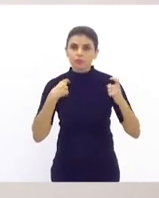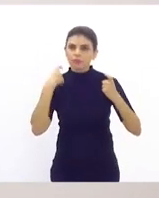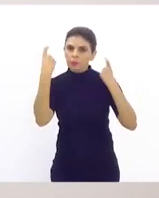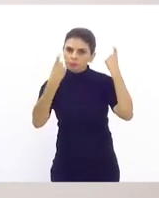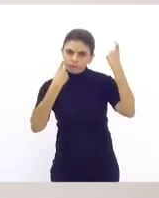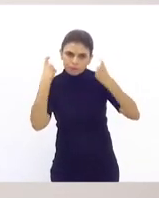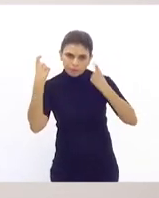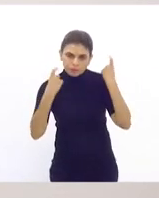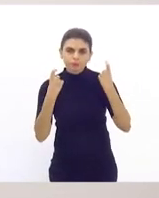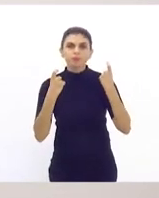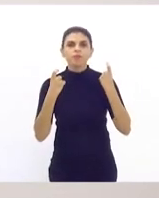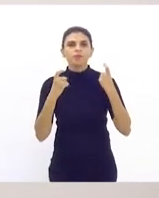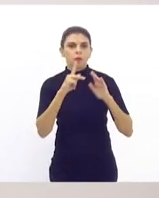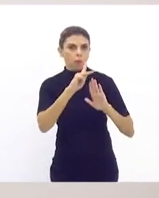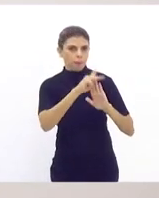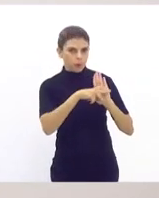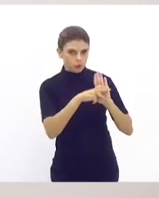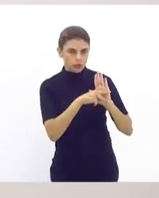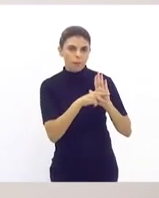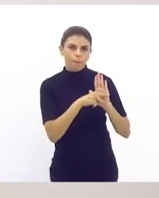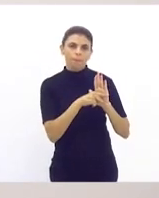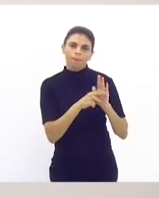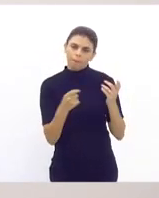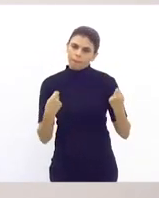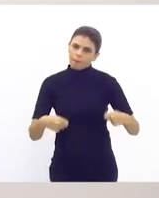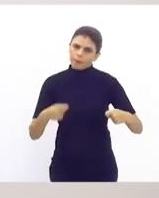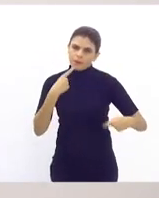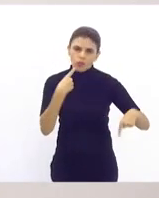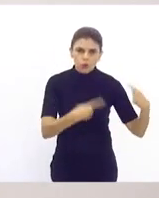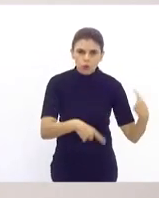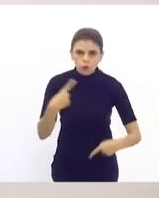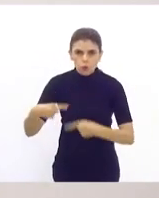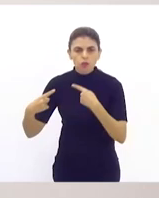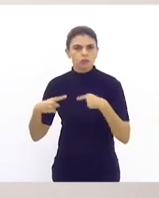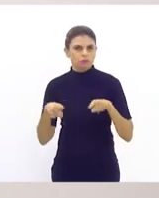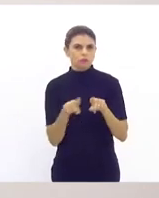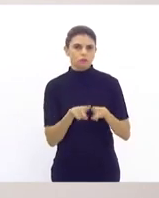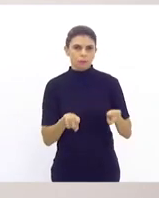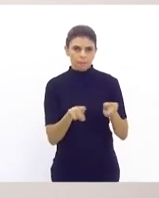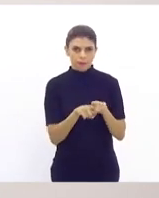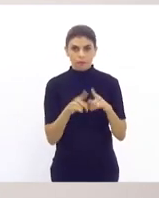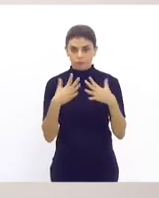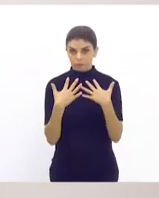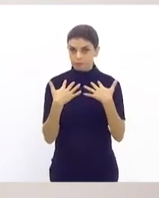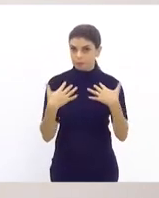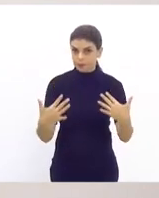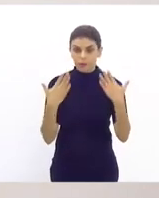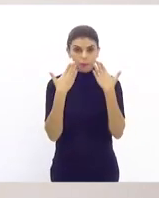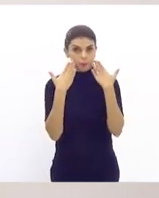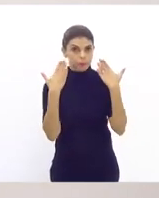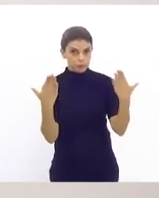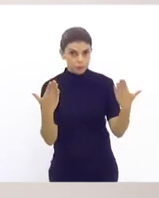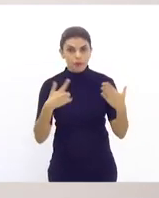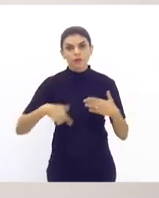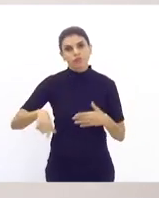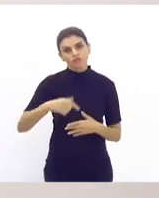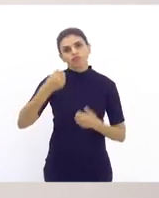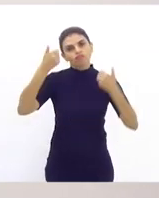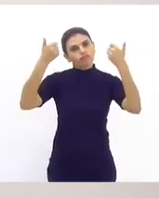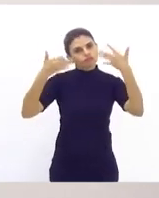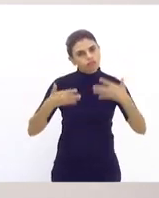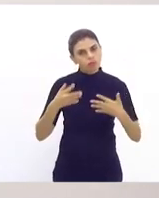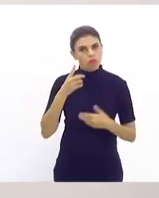mérito do projeto, e aí eu acho que é para ser discutido, inclusive, em plenário, e aí assim o farei, deputado.